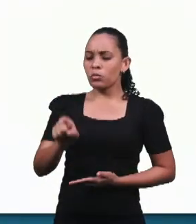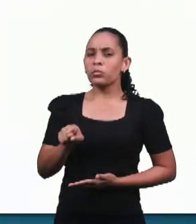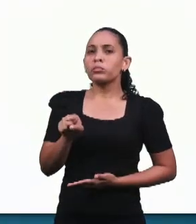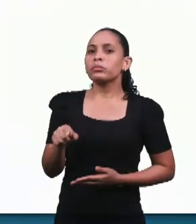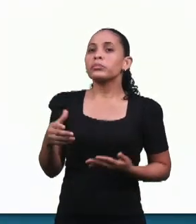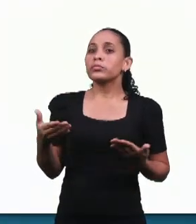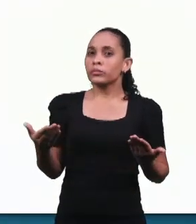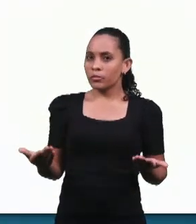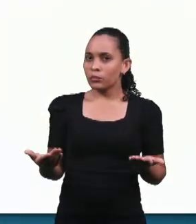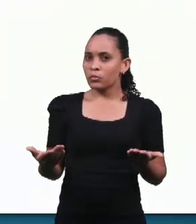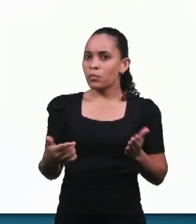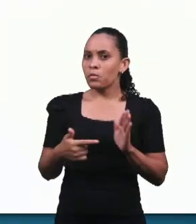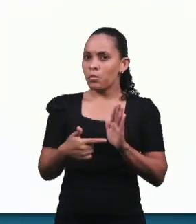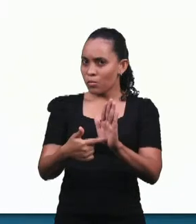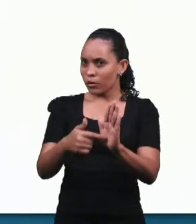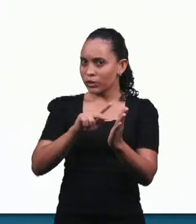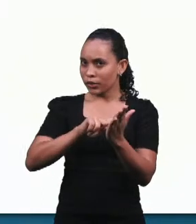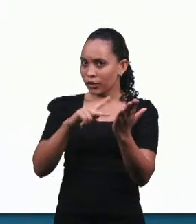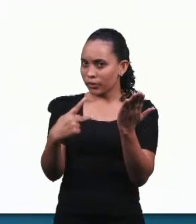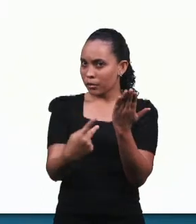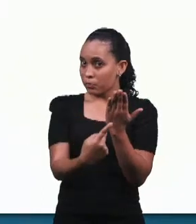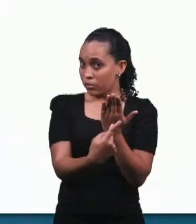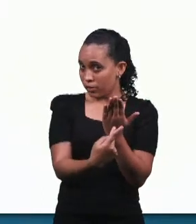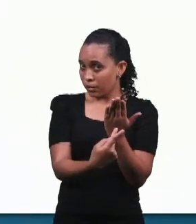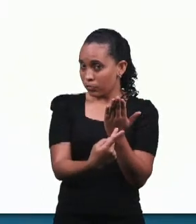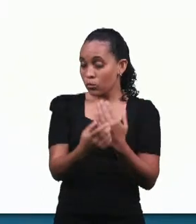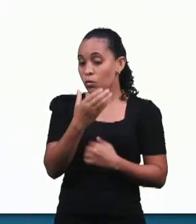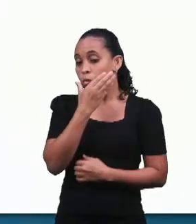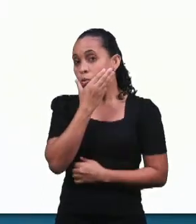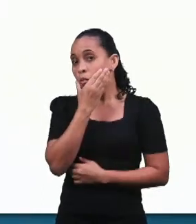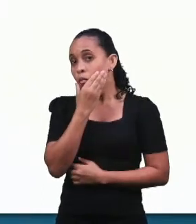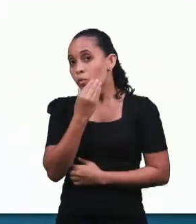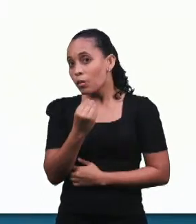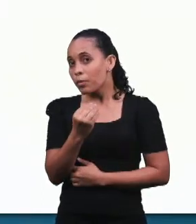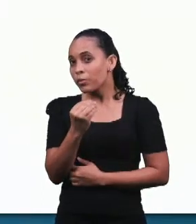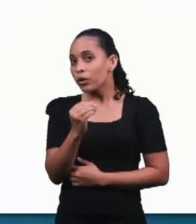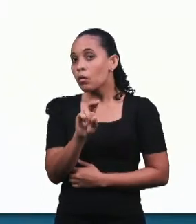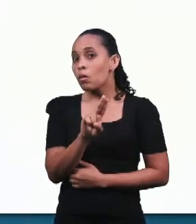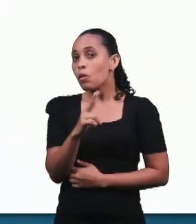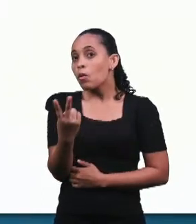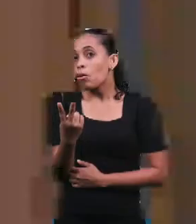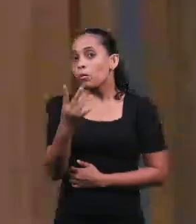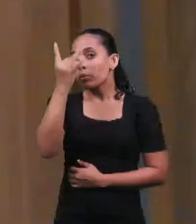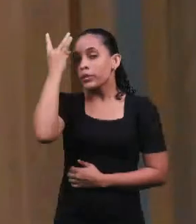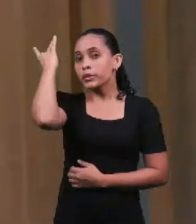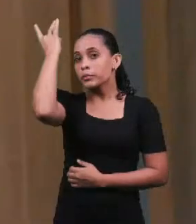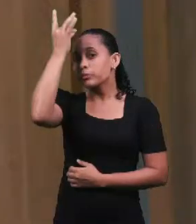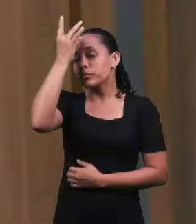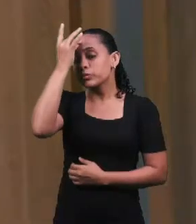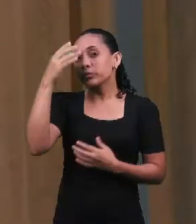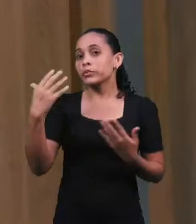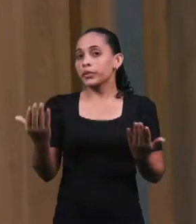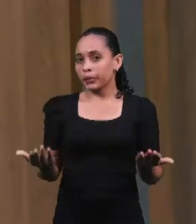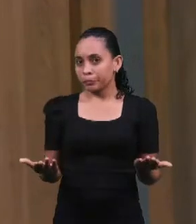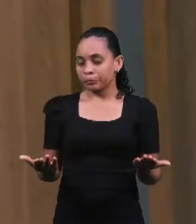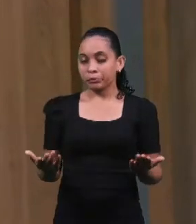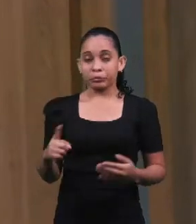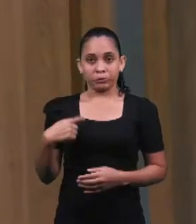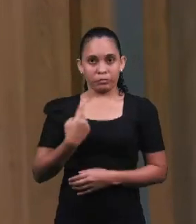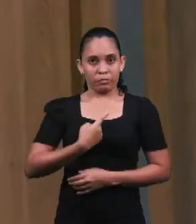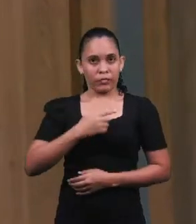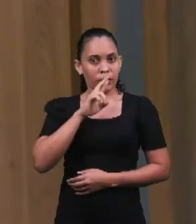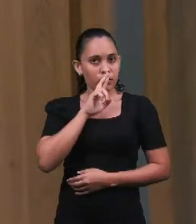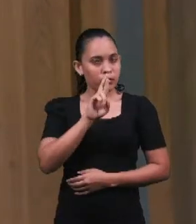parábola? É o homem ou o Espírito Santo? E nós vamos ter uma resposta aqui da número